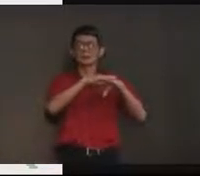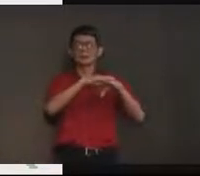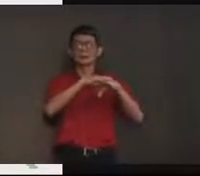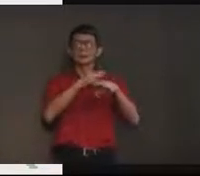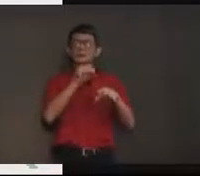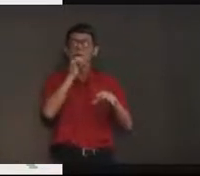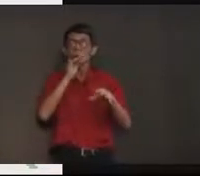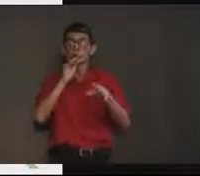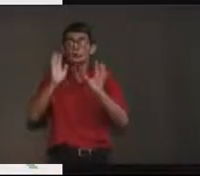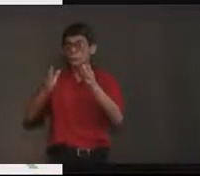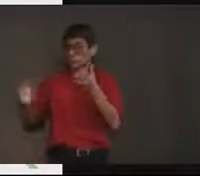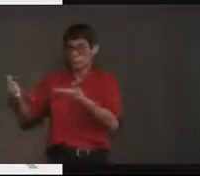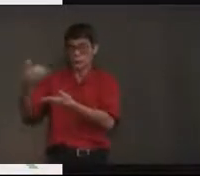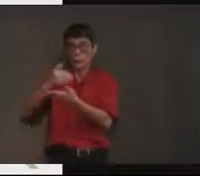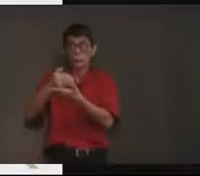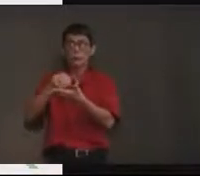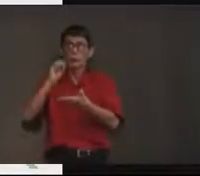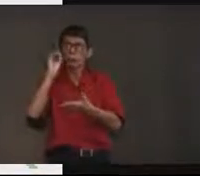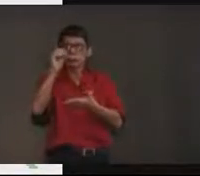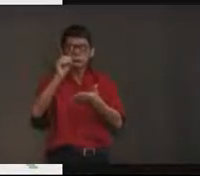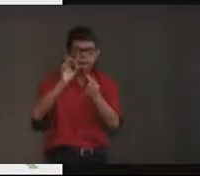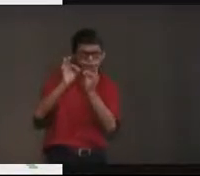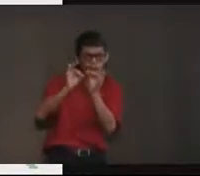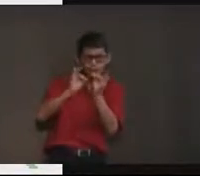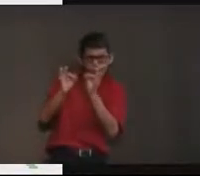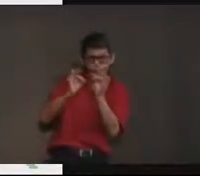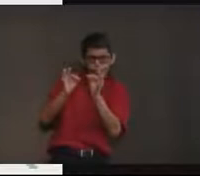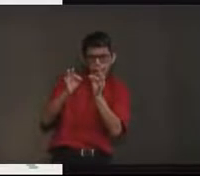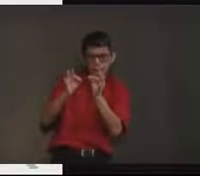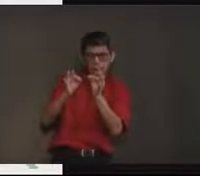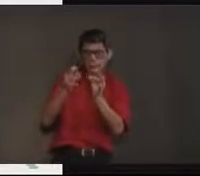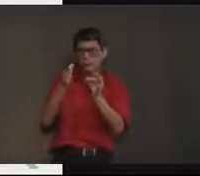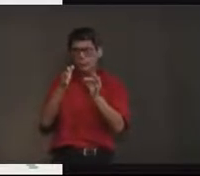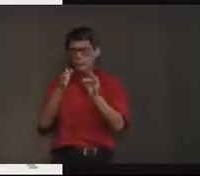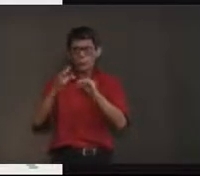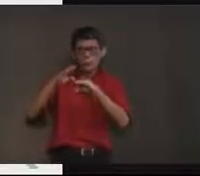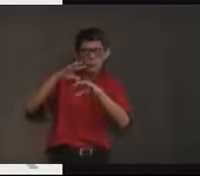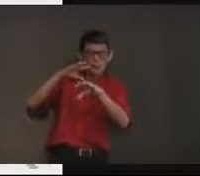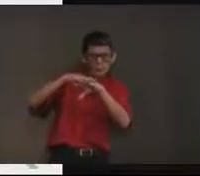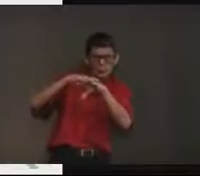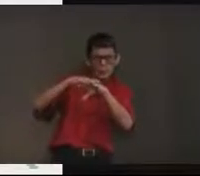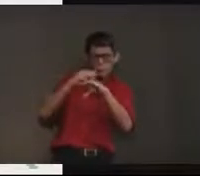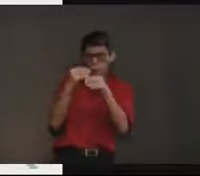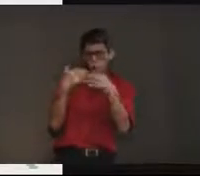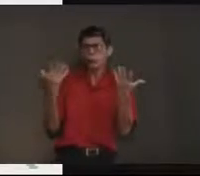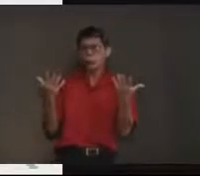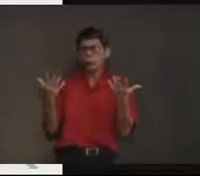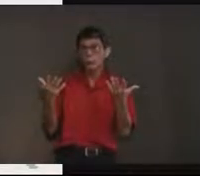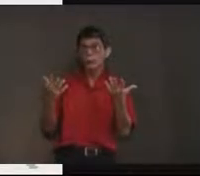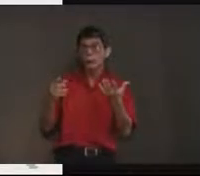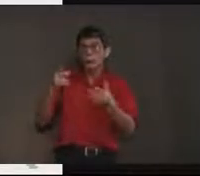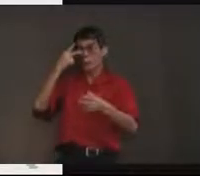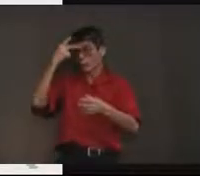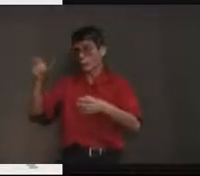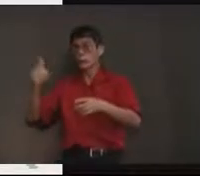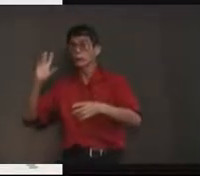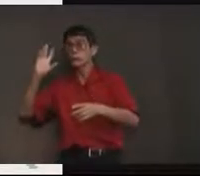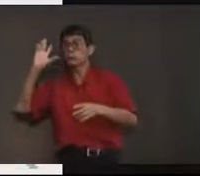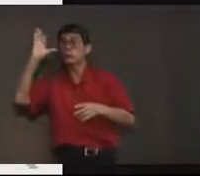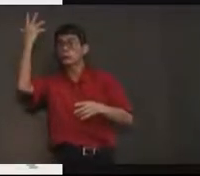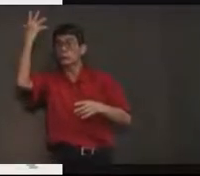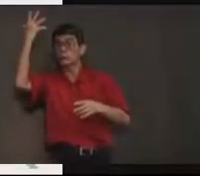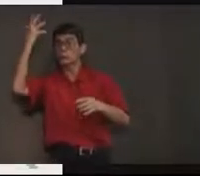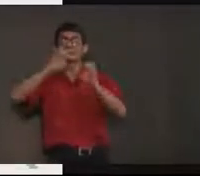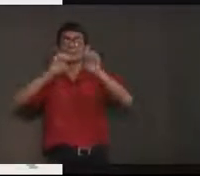vamos ver olhou ele modelou disse ó mais ou menos a matemática é essa as pessoas resolva a equação de